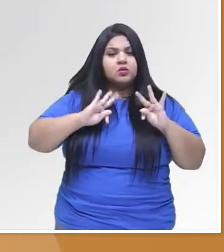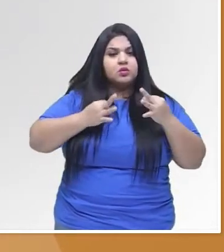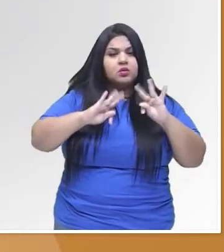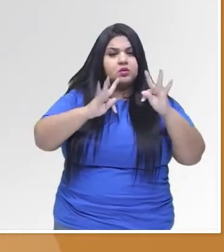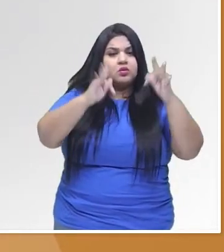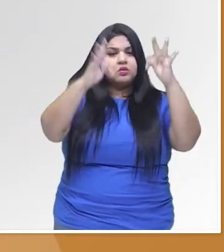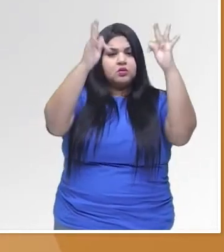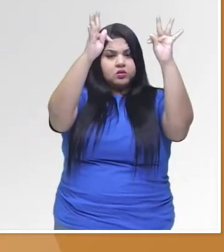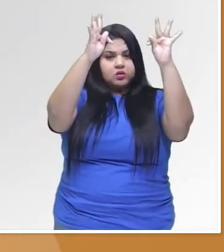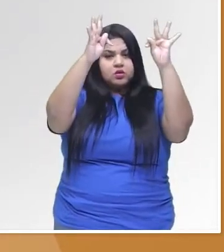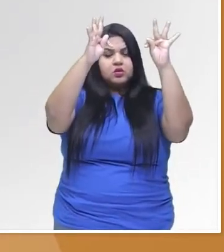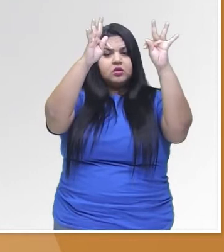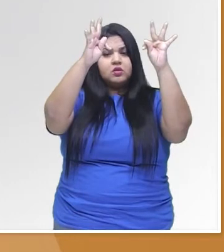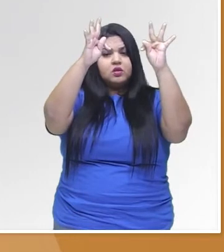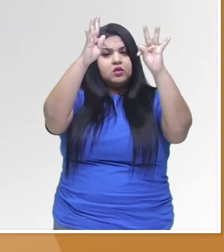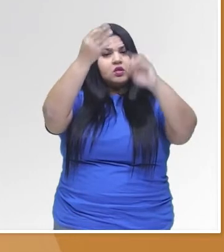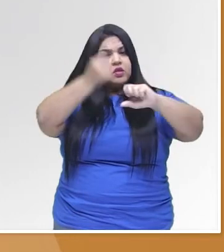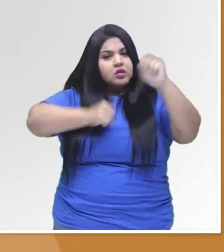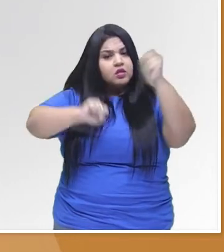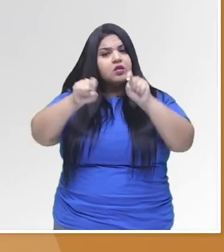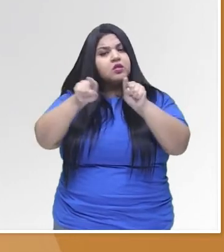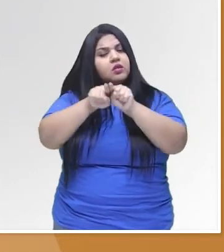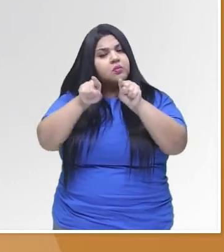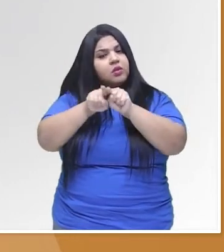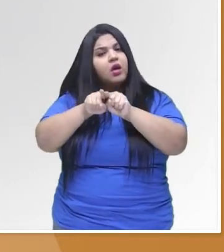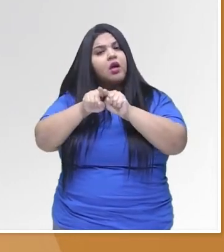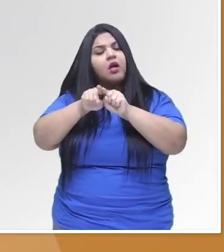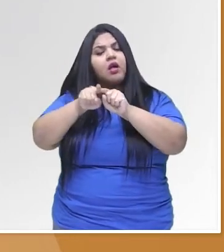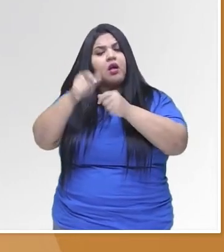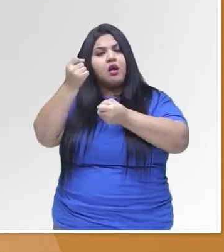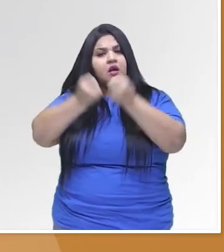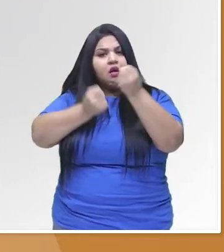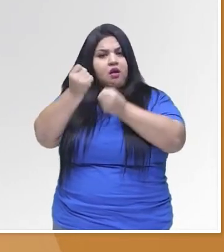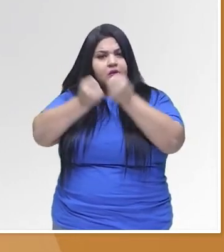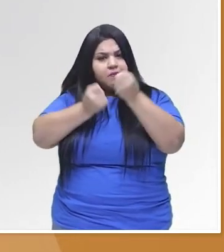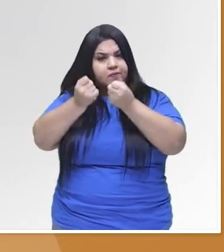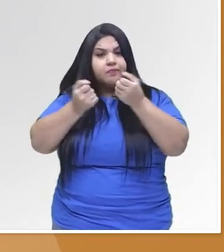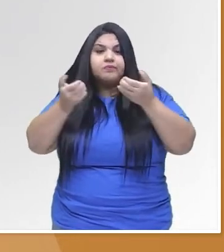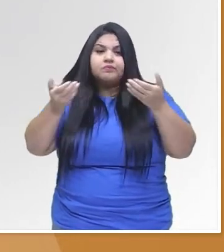de tecnologias e fabricação de automóveis.